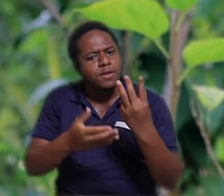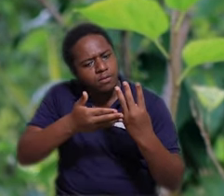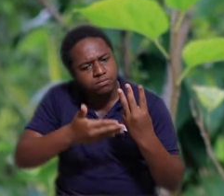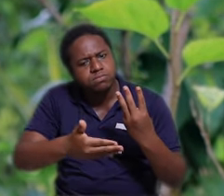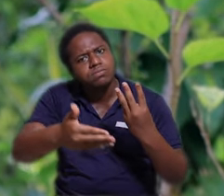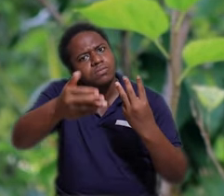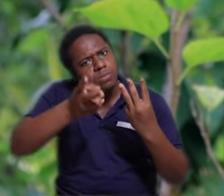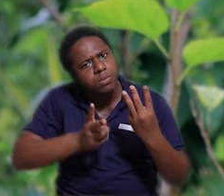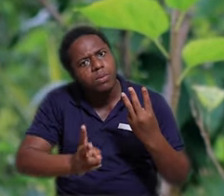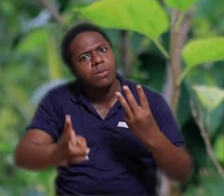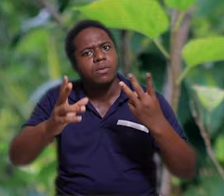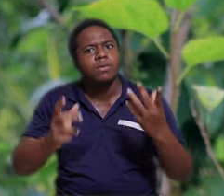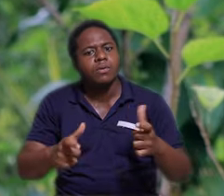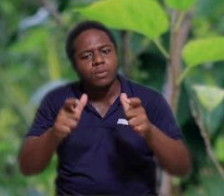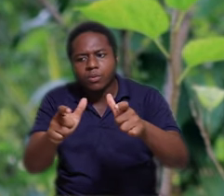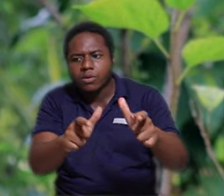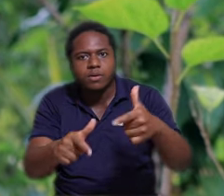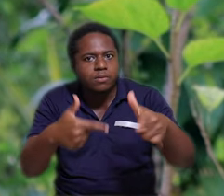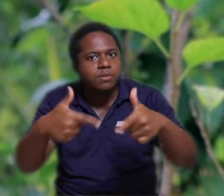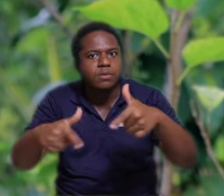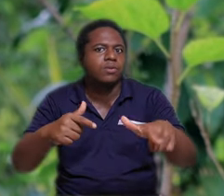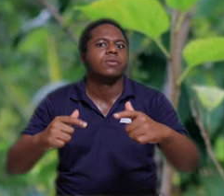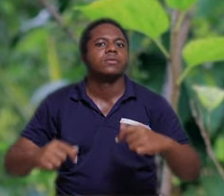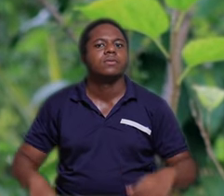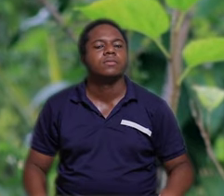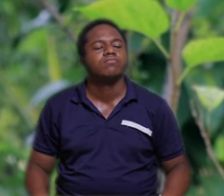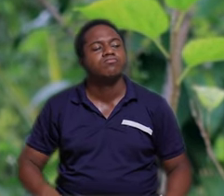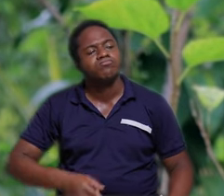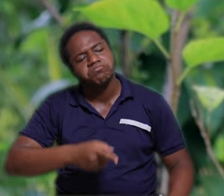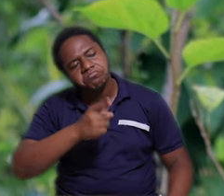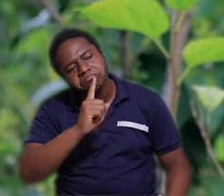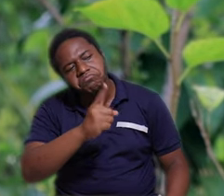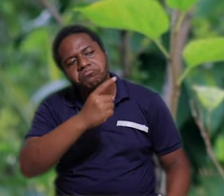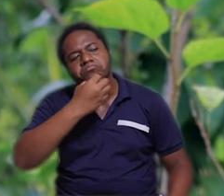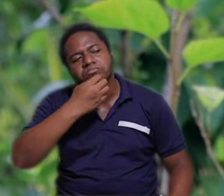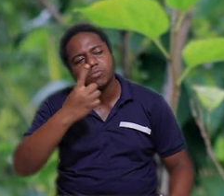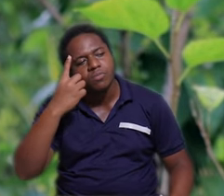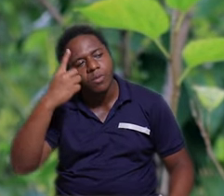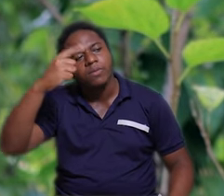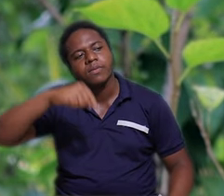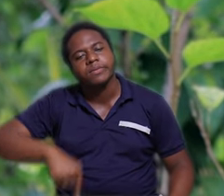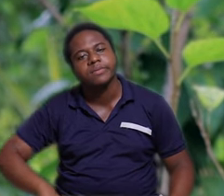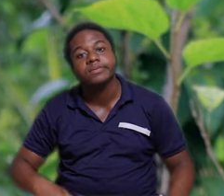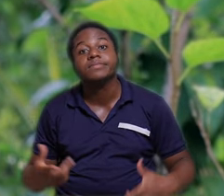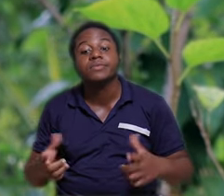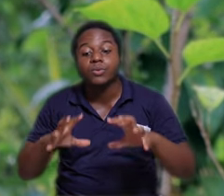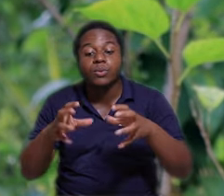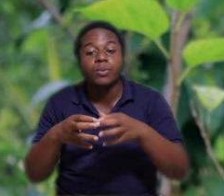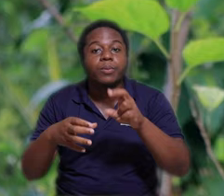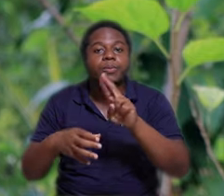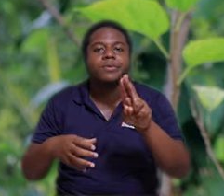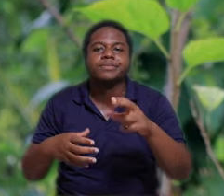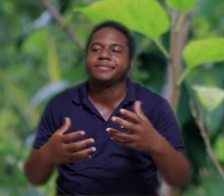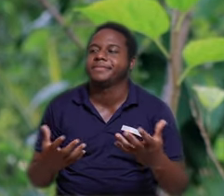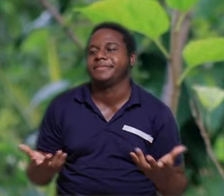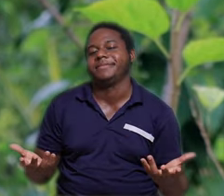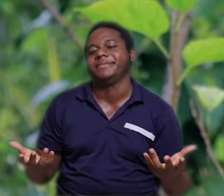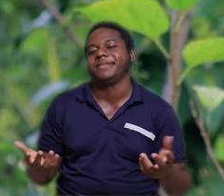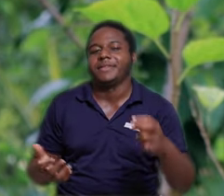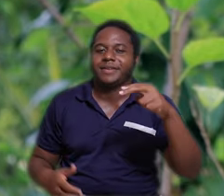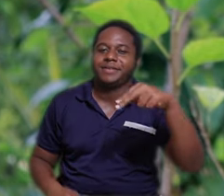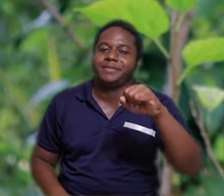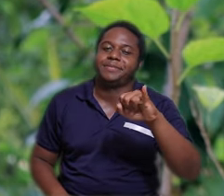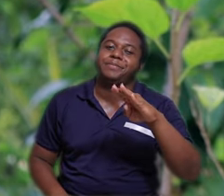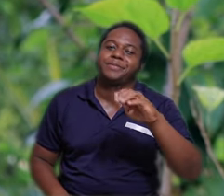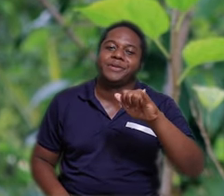A gente só toca aqui, vamos tocar em outros lugares. Eu falei, pô, boa ideia. Vamos botar o nome pro trio? Qual é o nome do trio? Aí ele deu risada, ah, trio